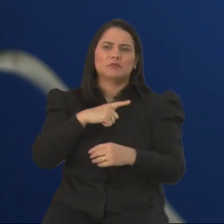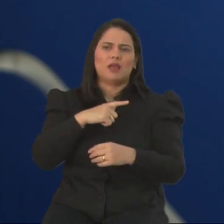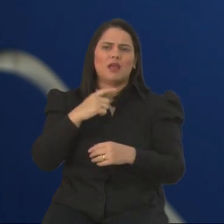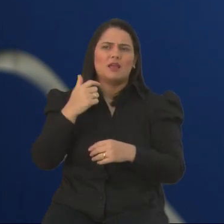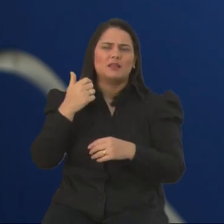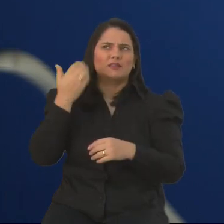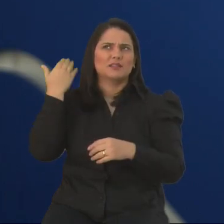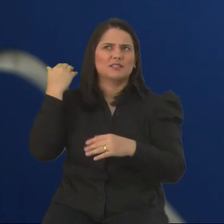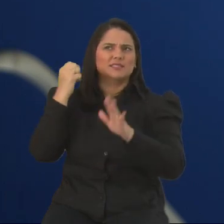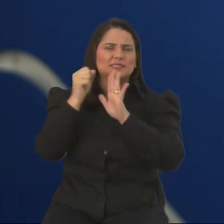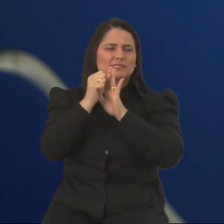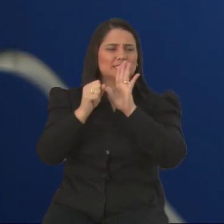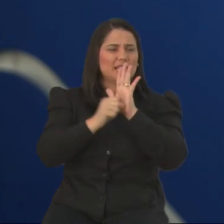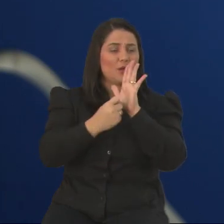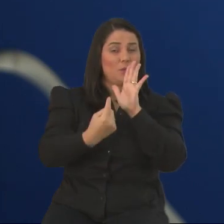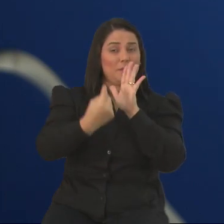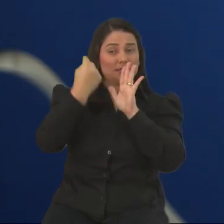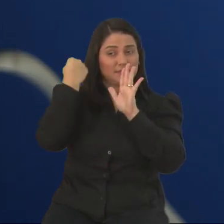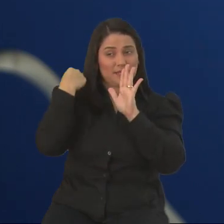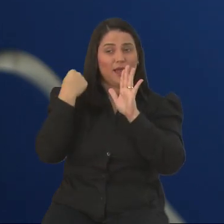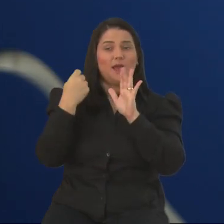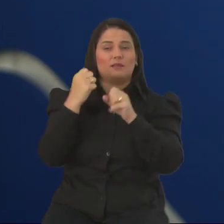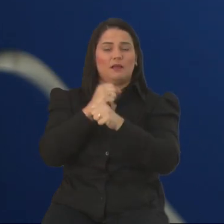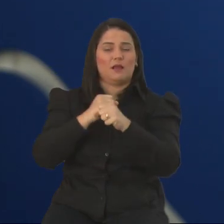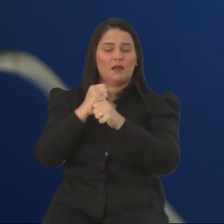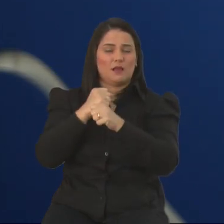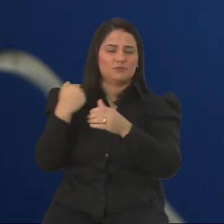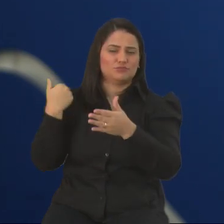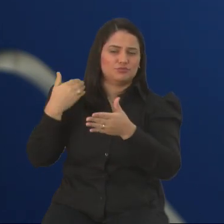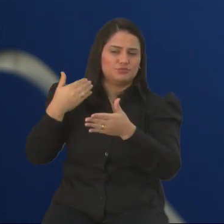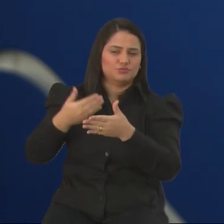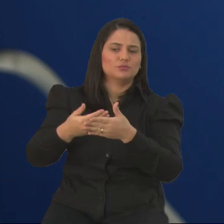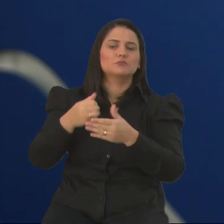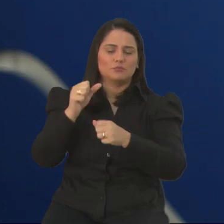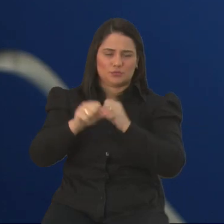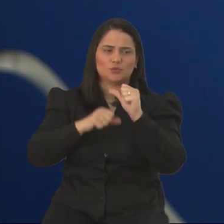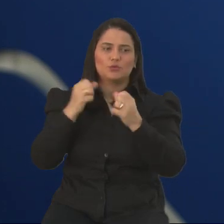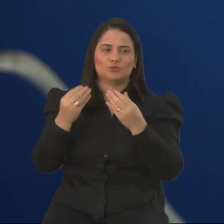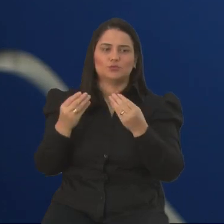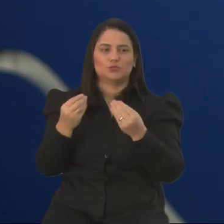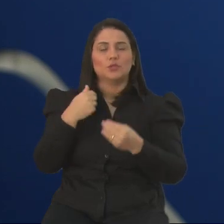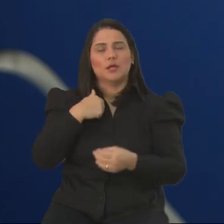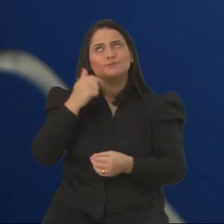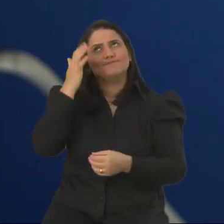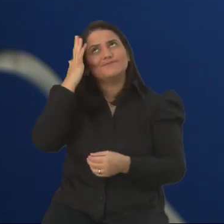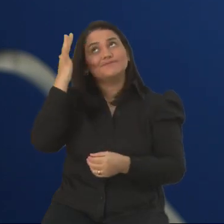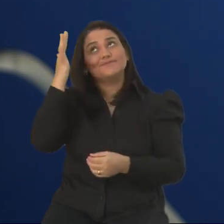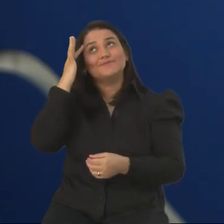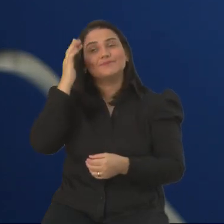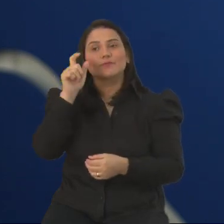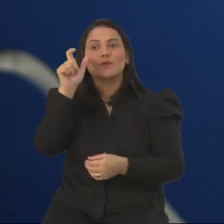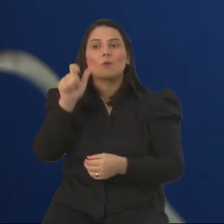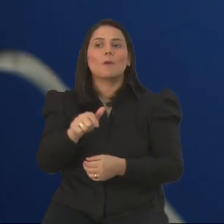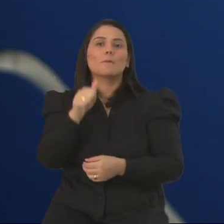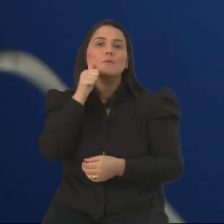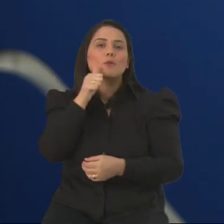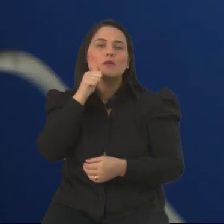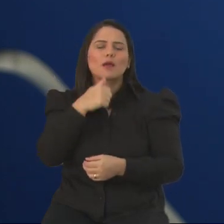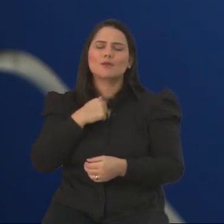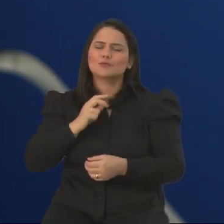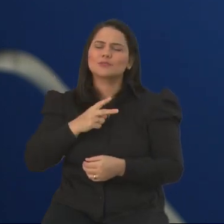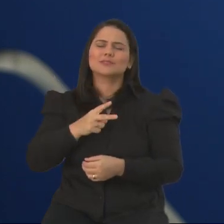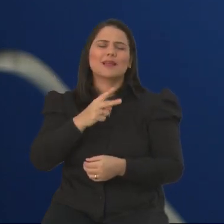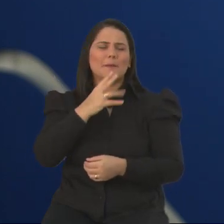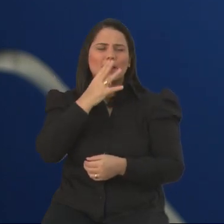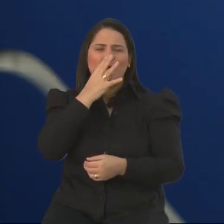do século passado. E, pensando nisso, me veio à mente uma mulher que eu sempre admirei